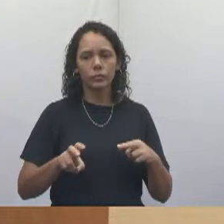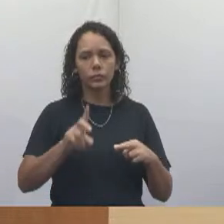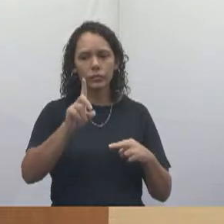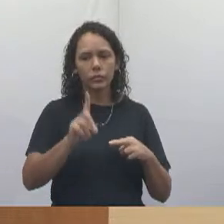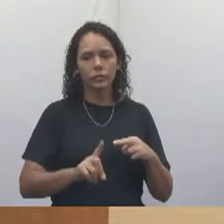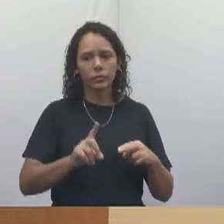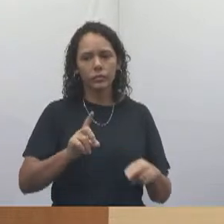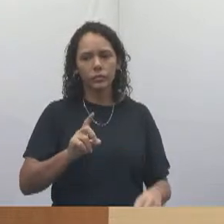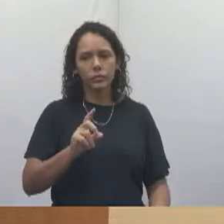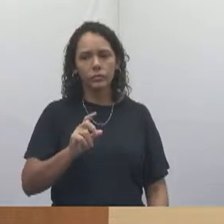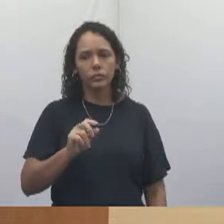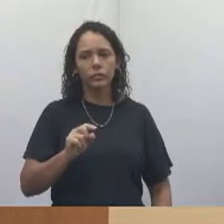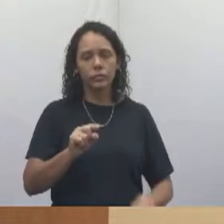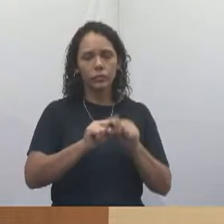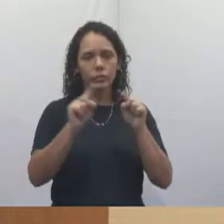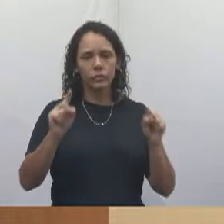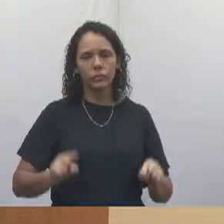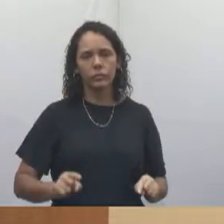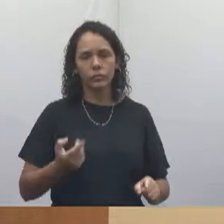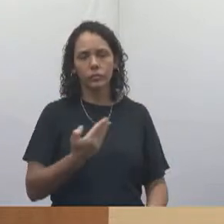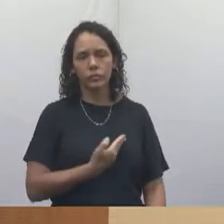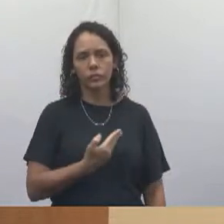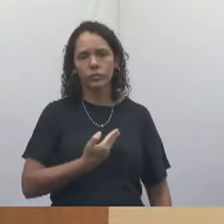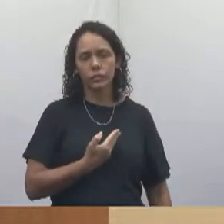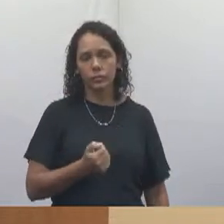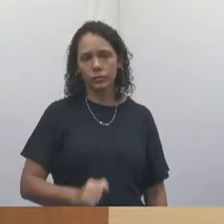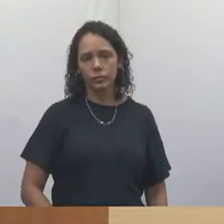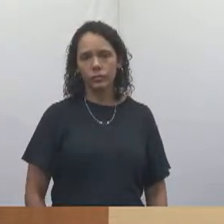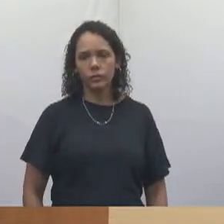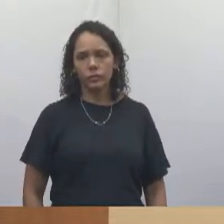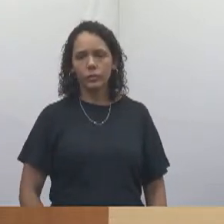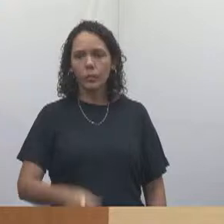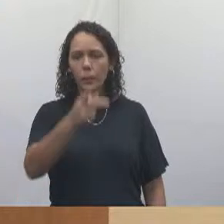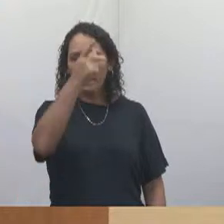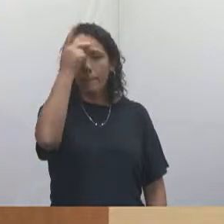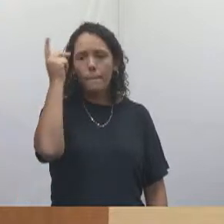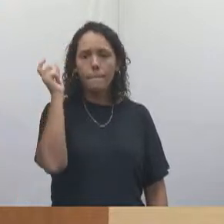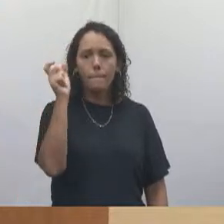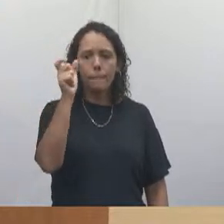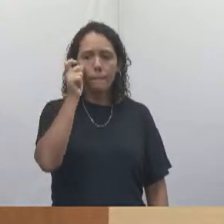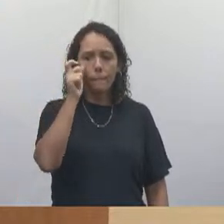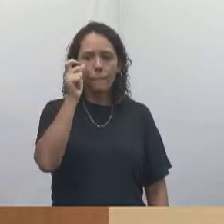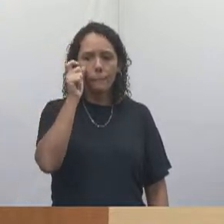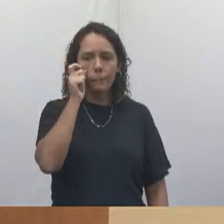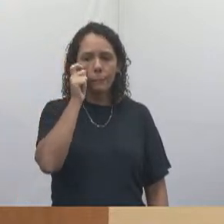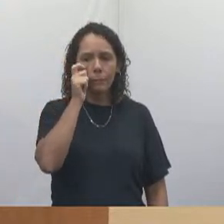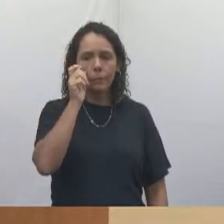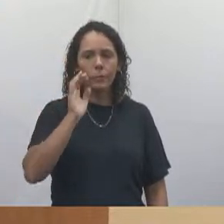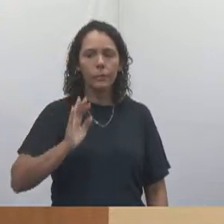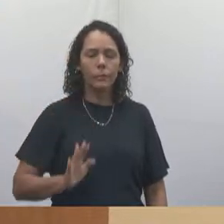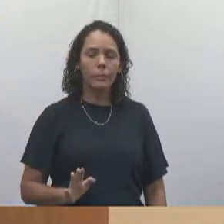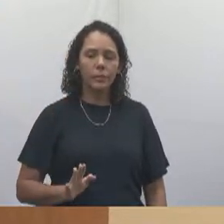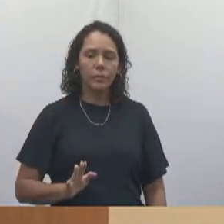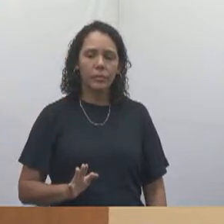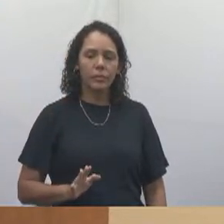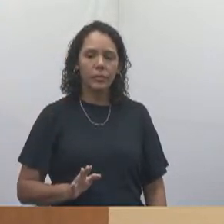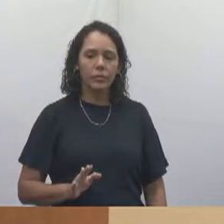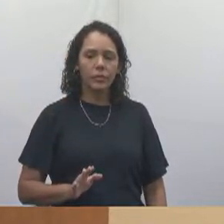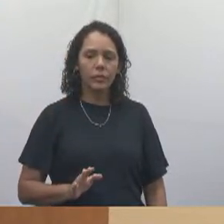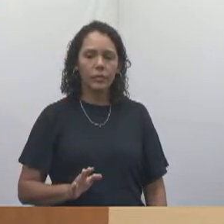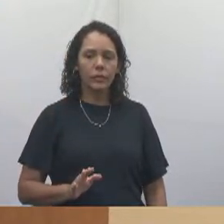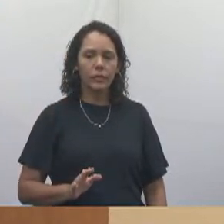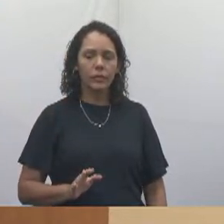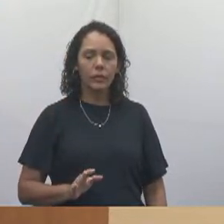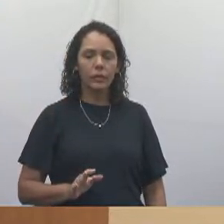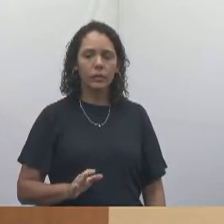nobres pares. Para você que está nos assistindo e não se confundir com as falas que antecedeu a mim